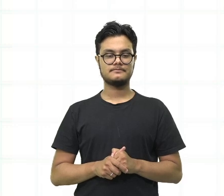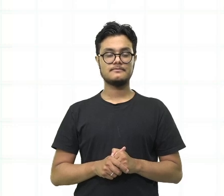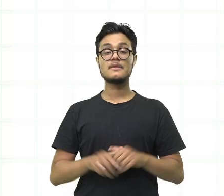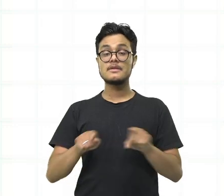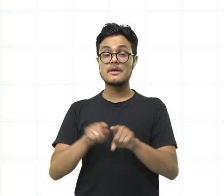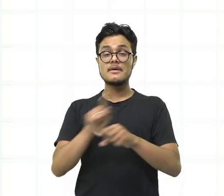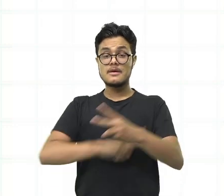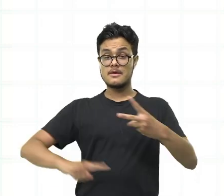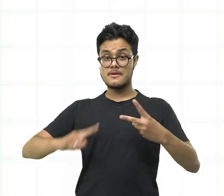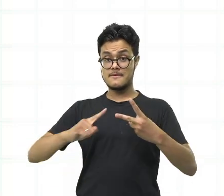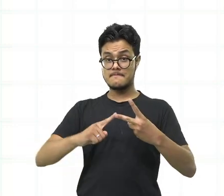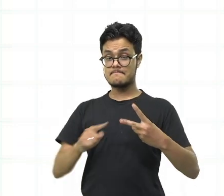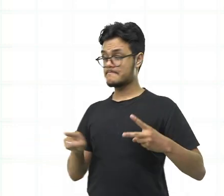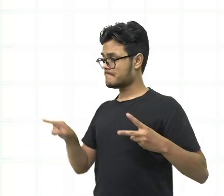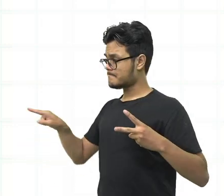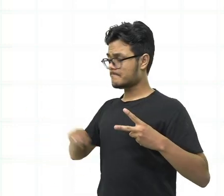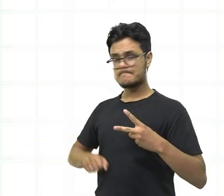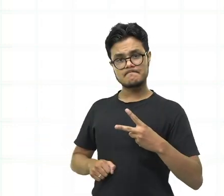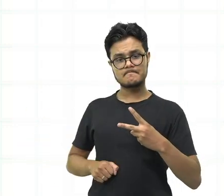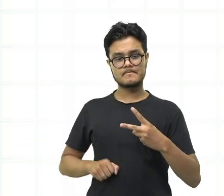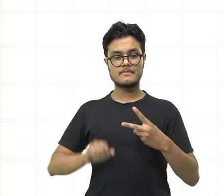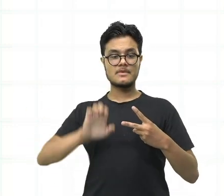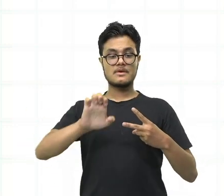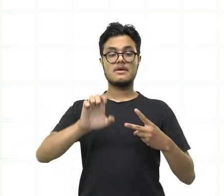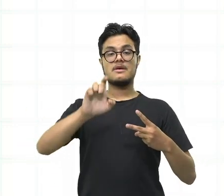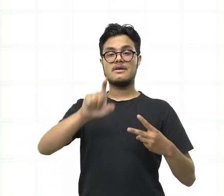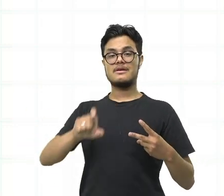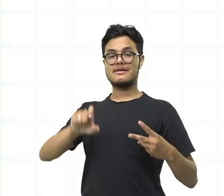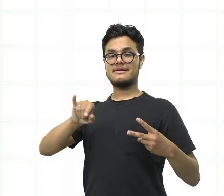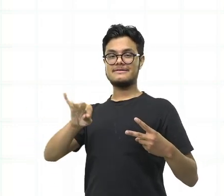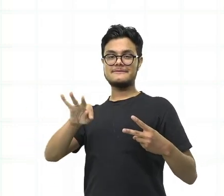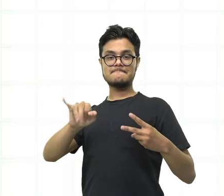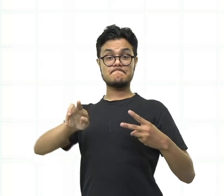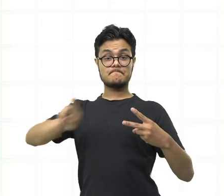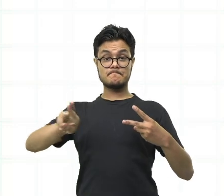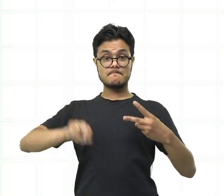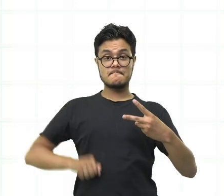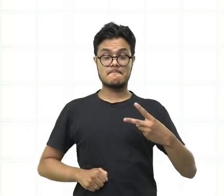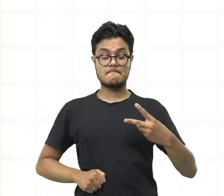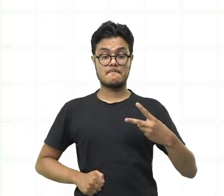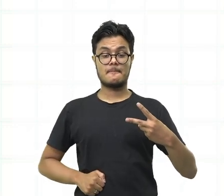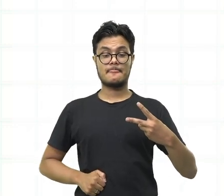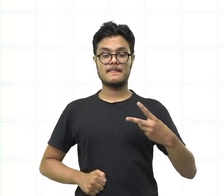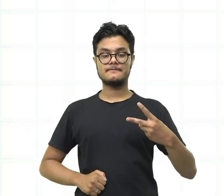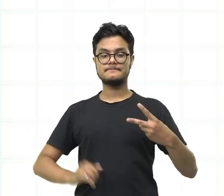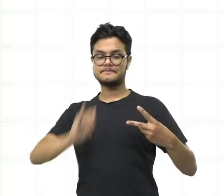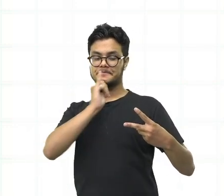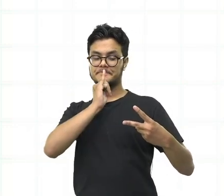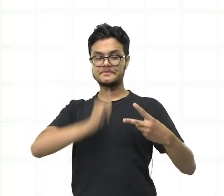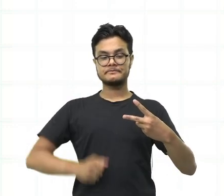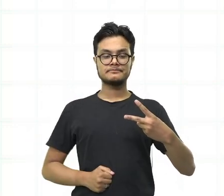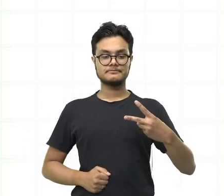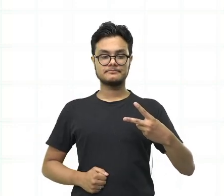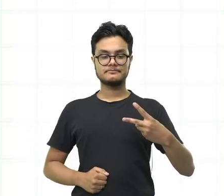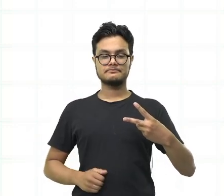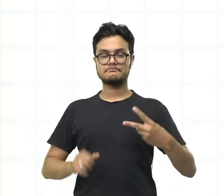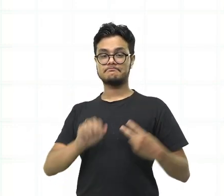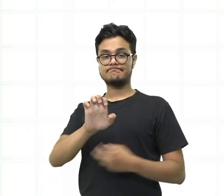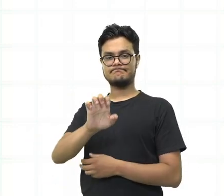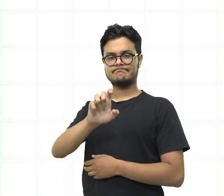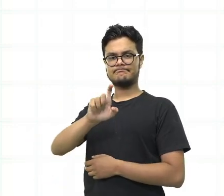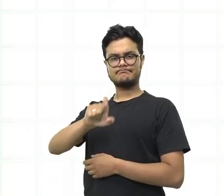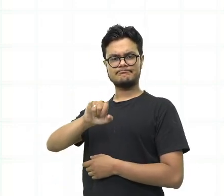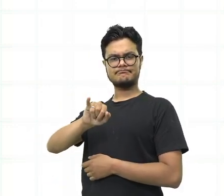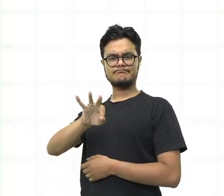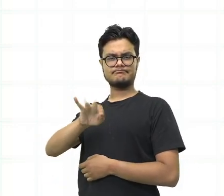baixo. O existir envolve decisões. Se eu pegar o existir de forma